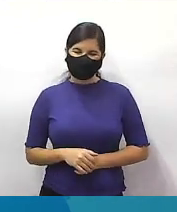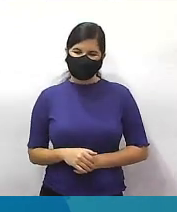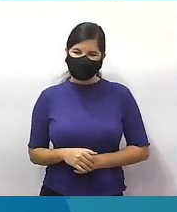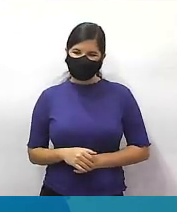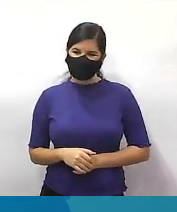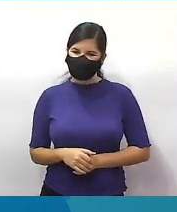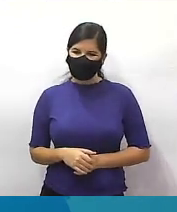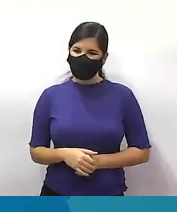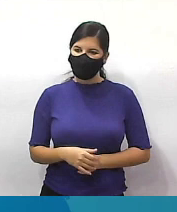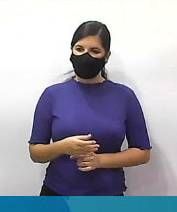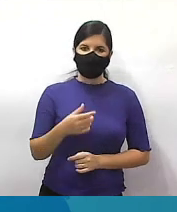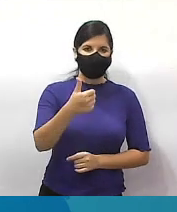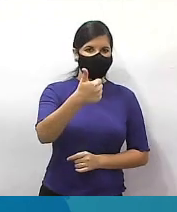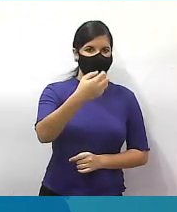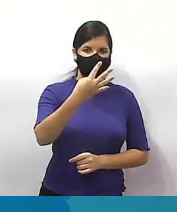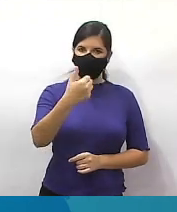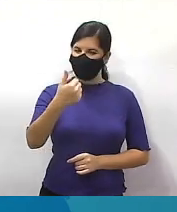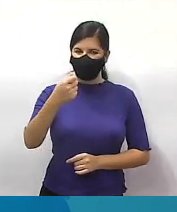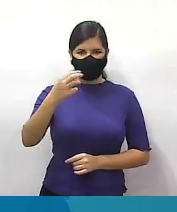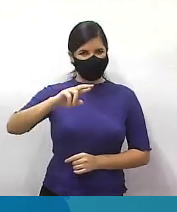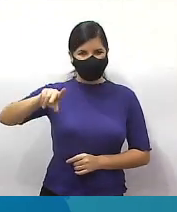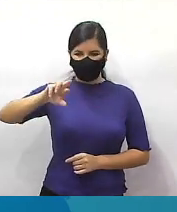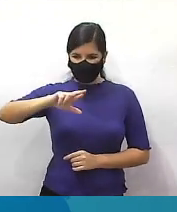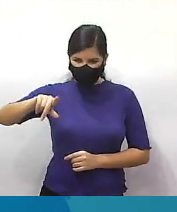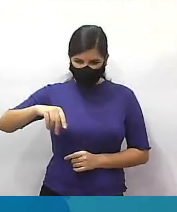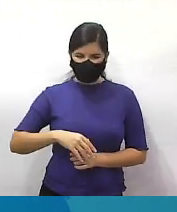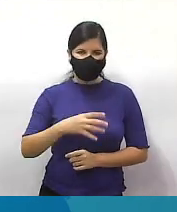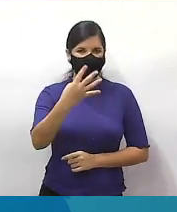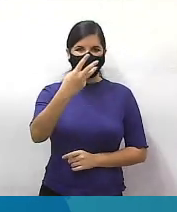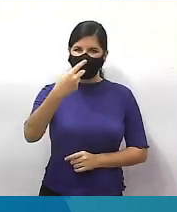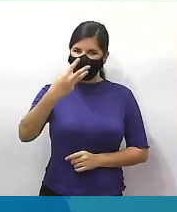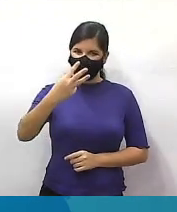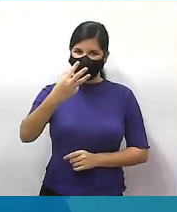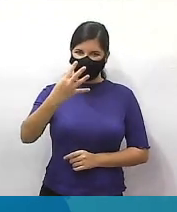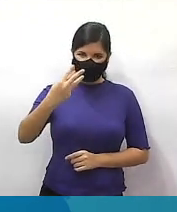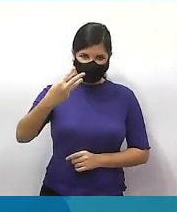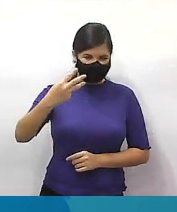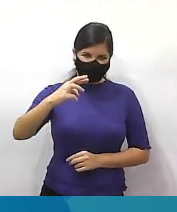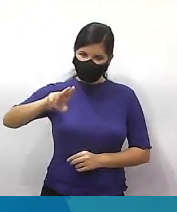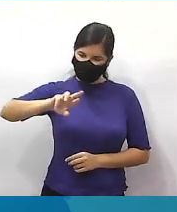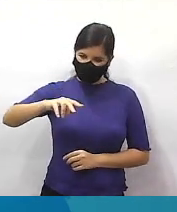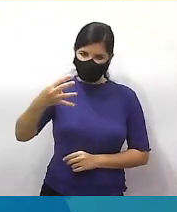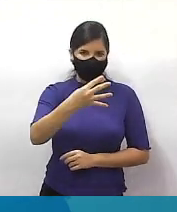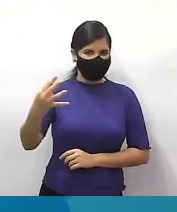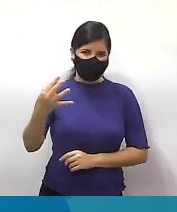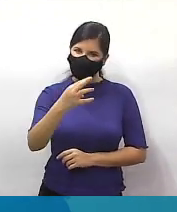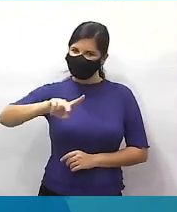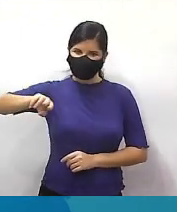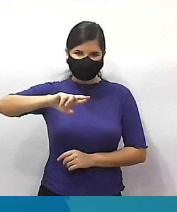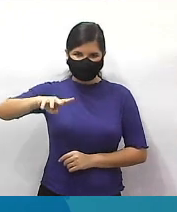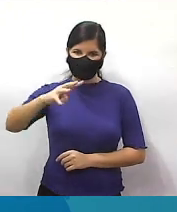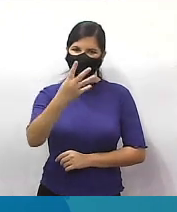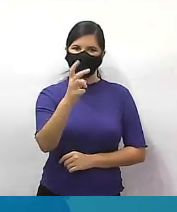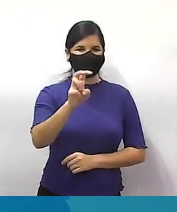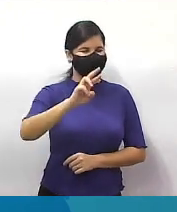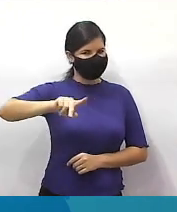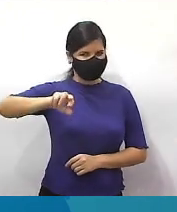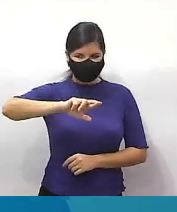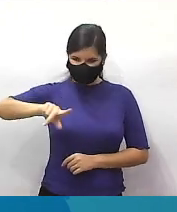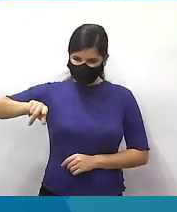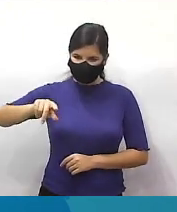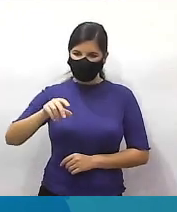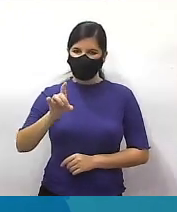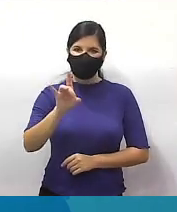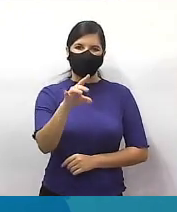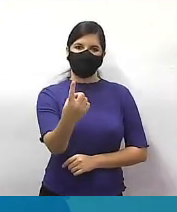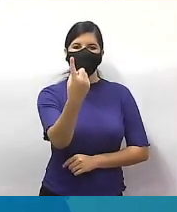é divisível por 7 nem por 6. O 43 também não. O 44 também não. O 45 também não. Só é